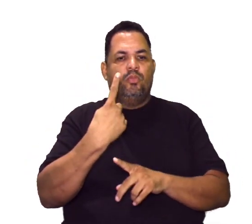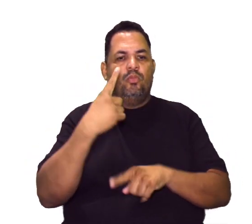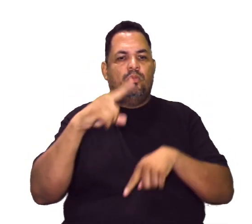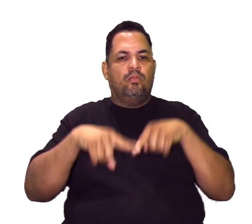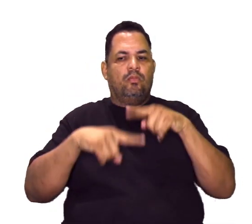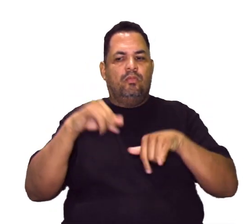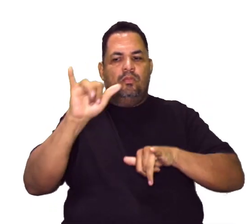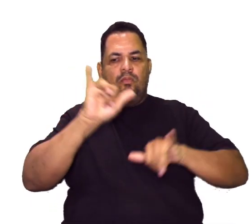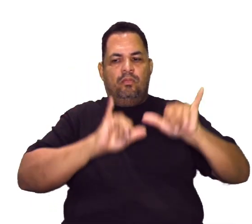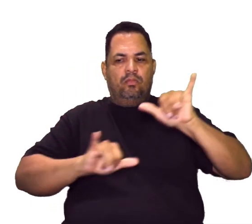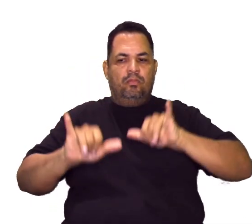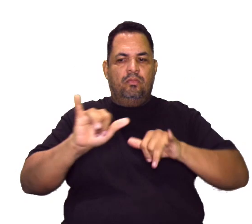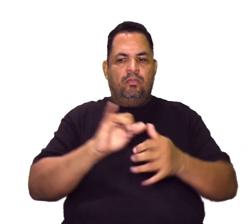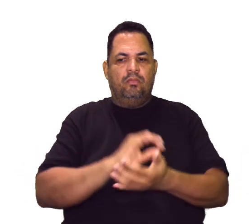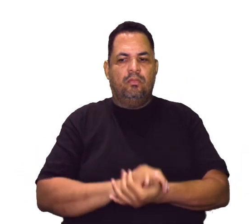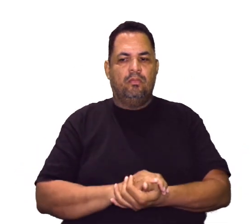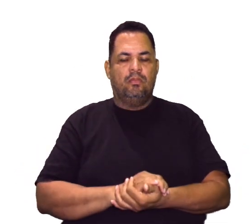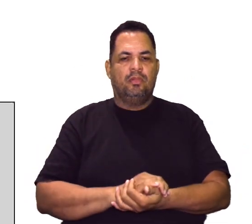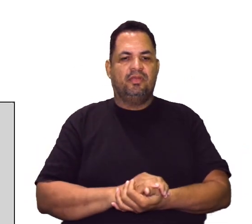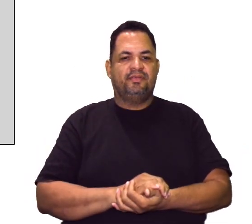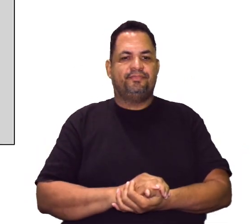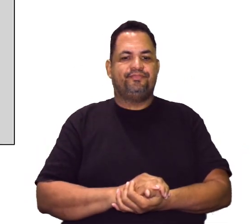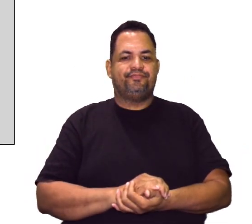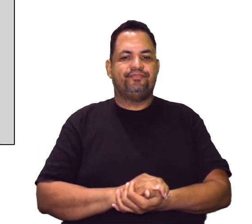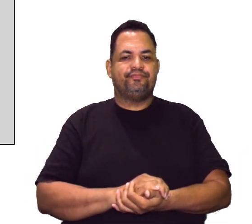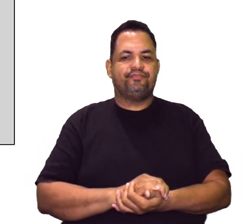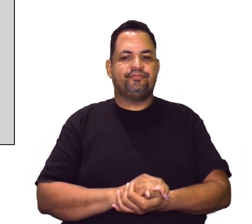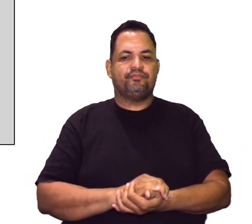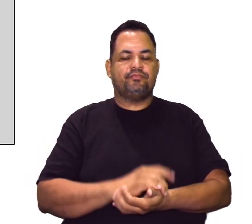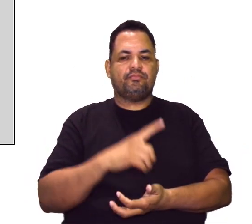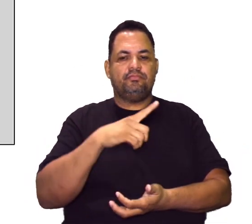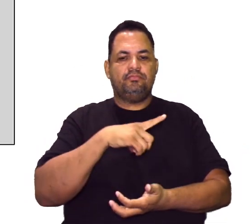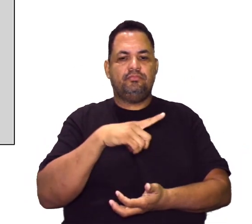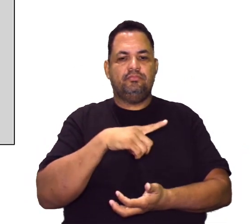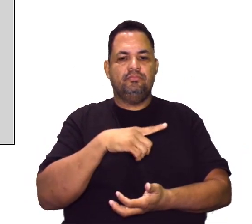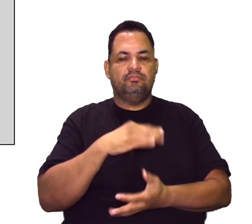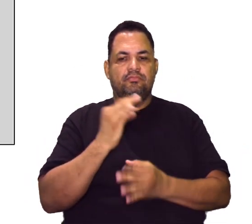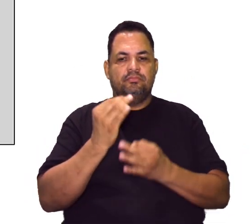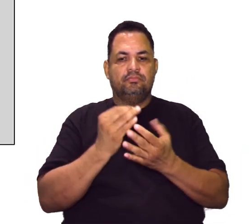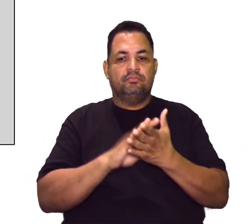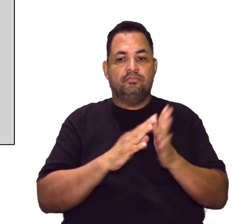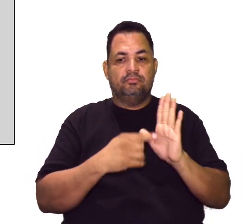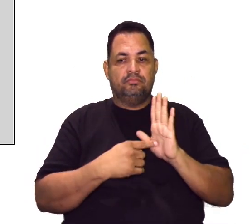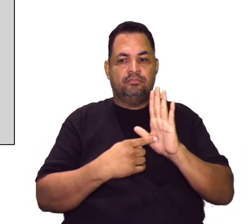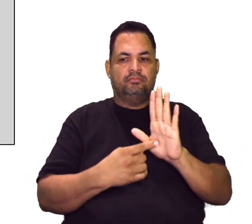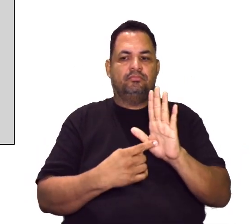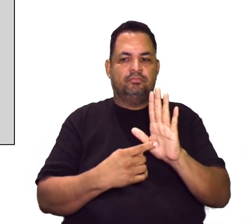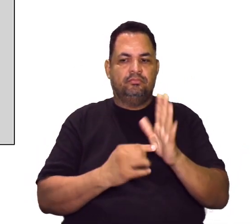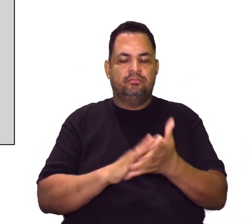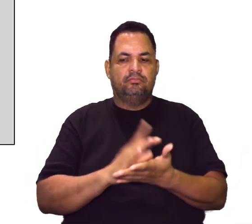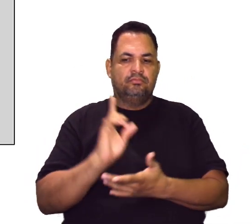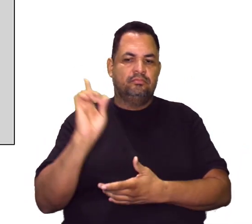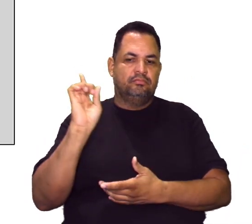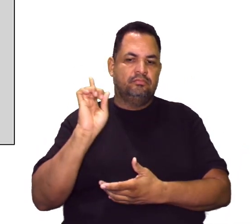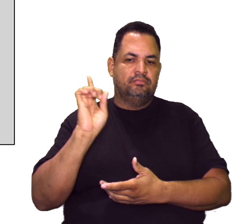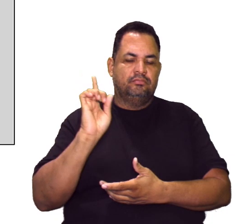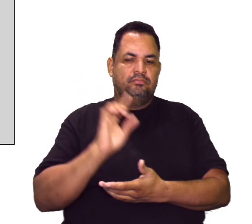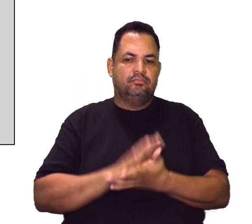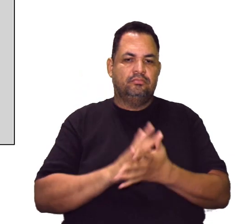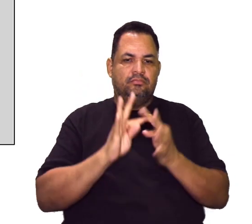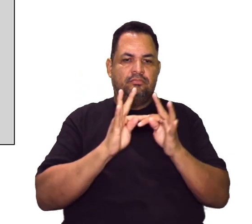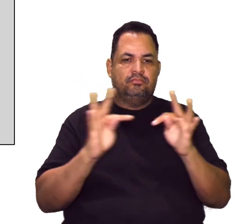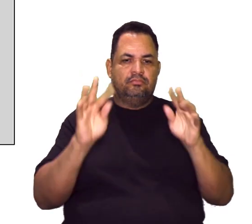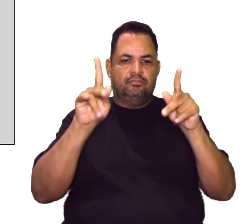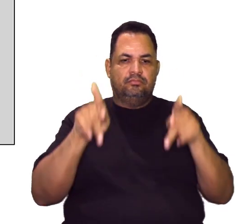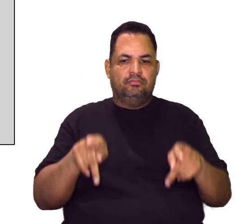tá joia? Aí, nós temos aqui, conforme eu falei para vocês, na